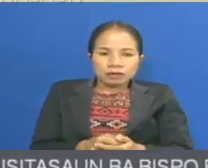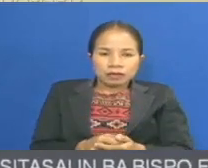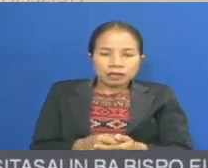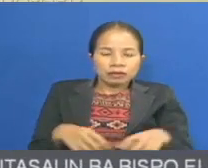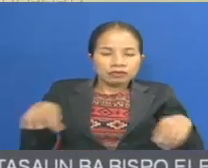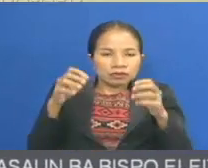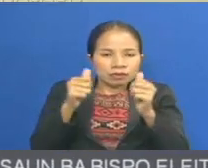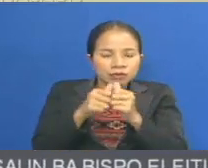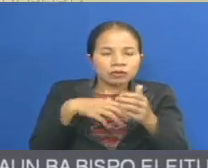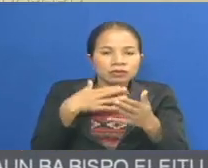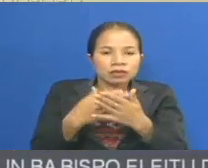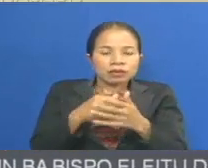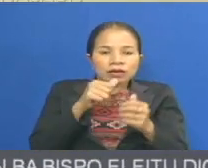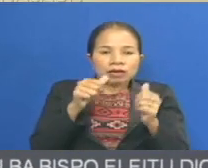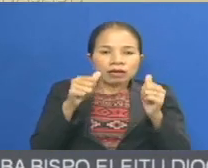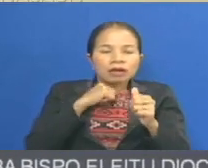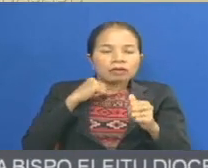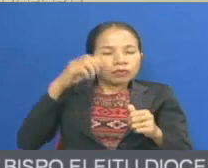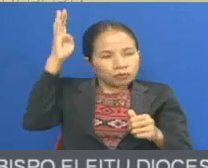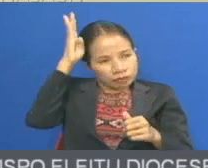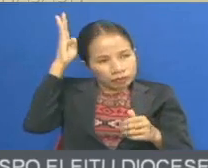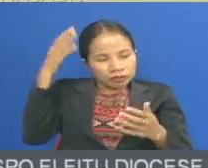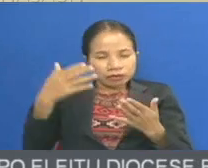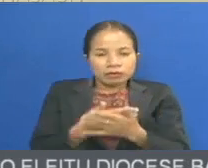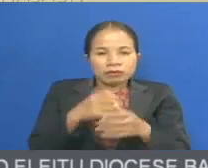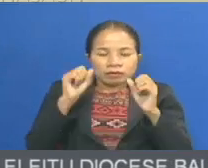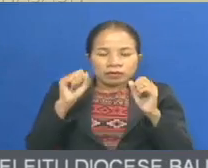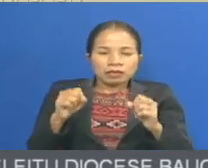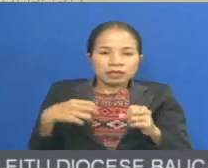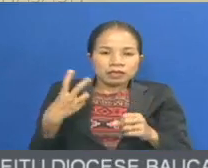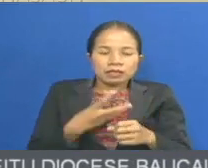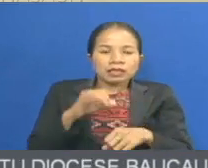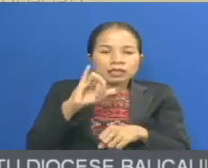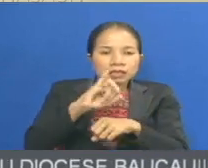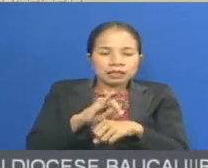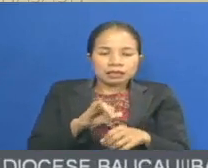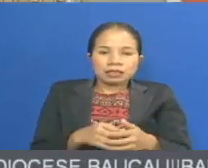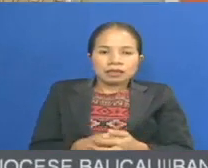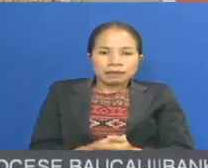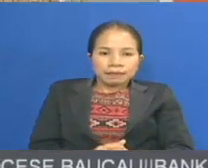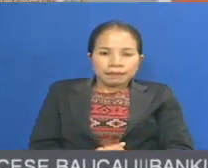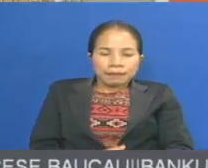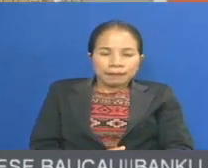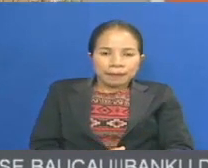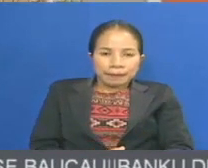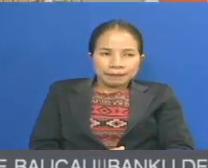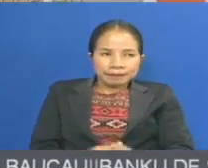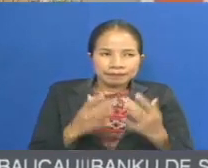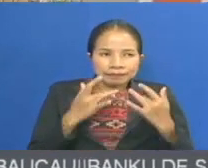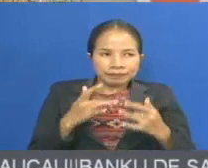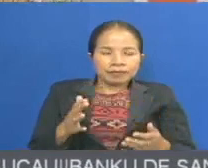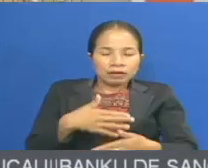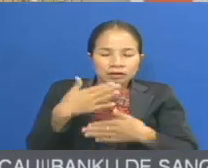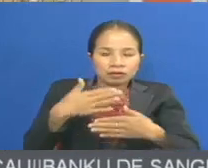kolabora di ak kulitan ho amu bispo ko. Ato belo ito na niya di usi zirani kanilaw diya. Solo, vou